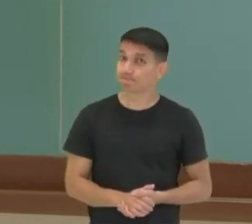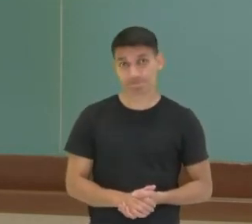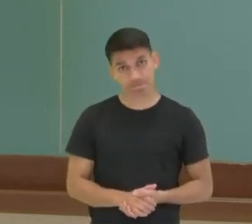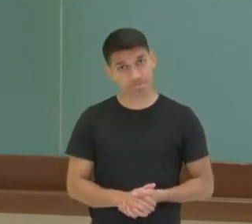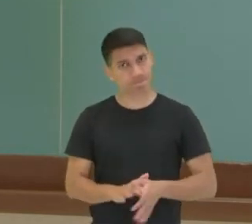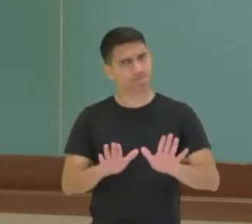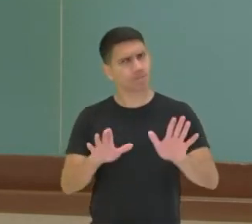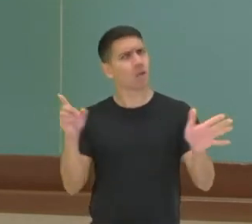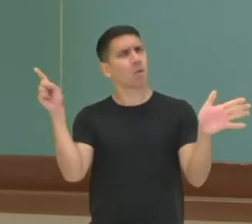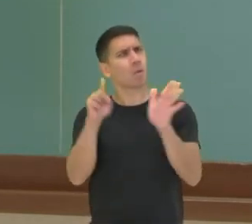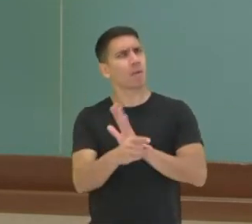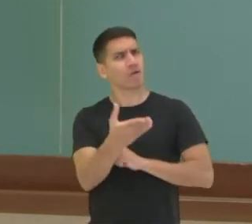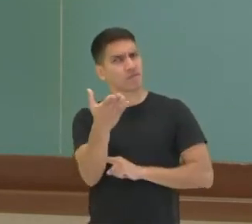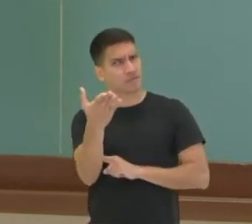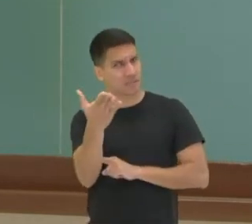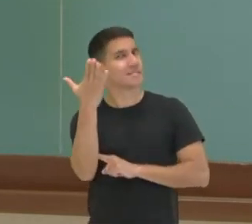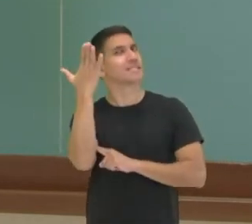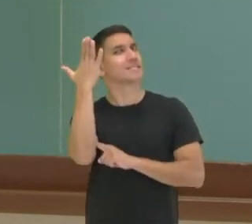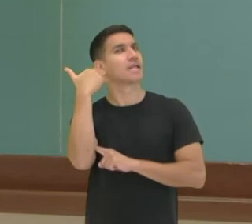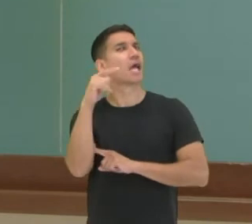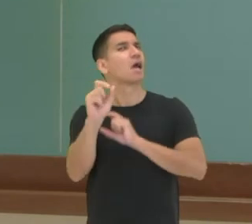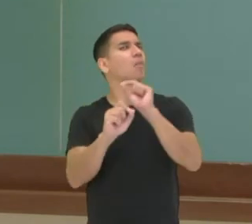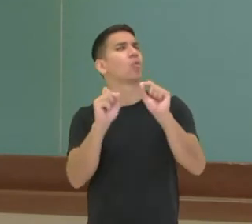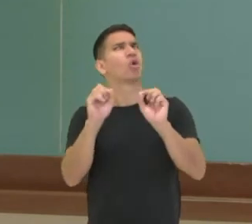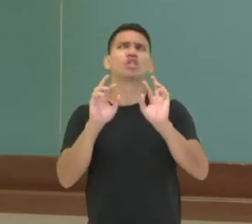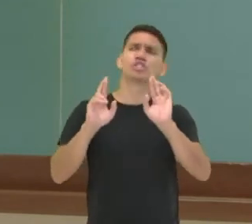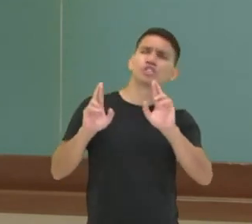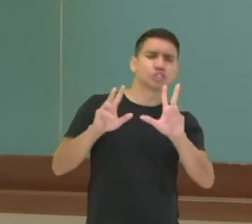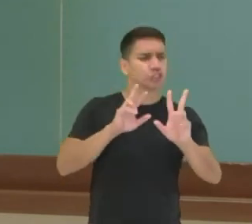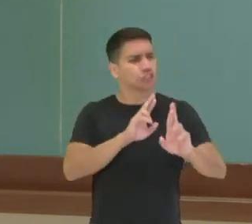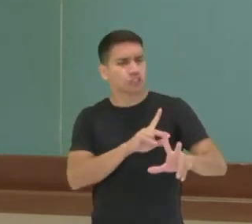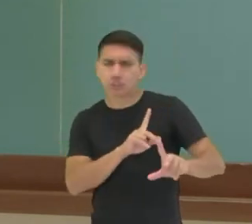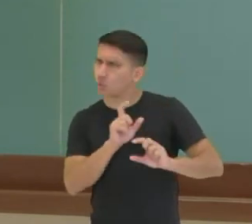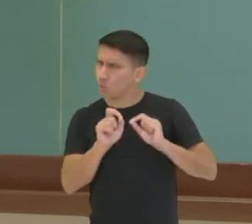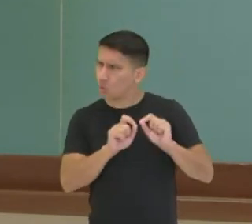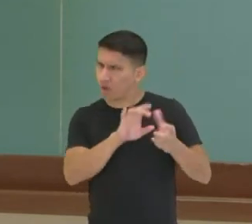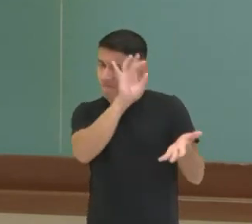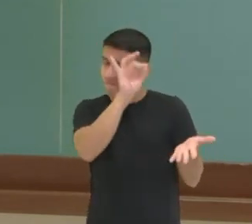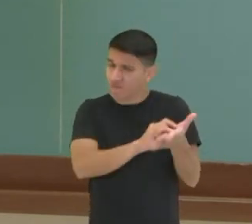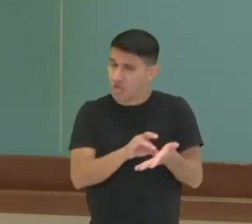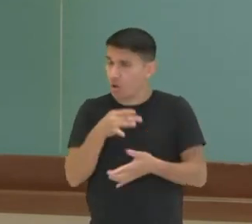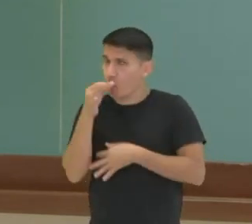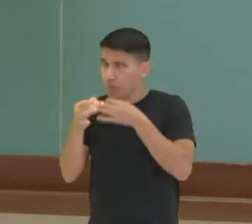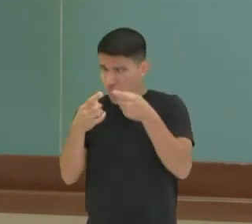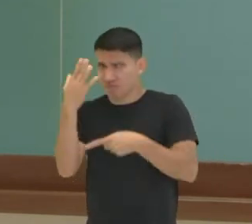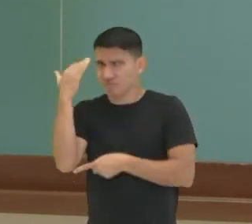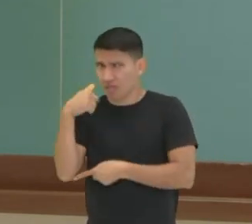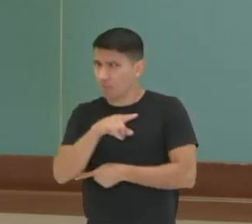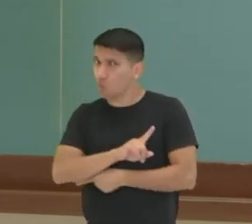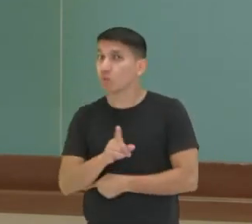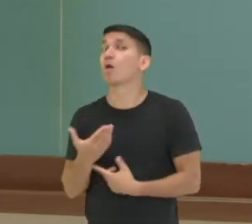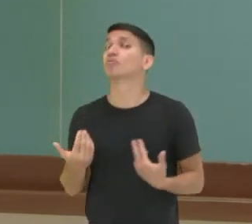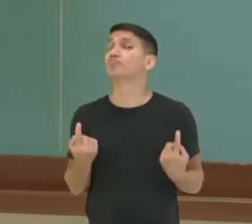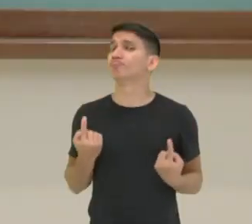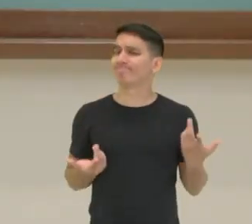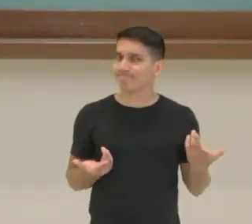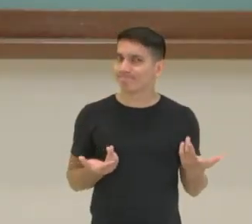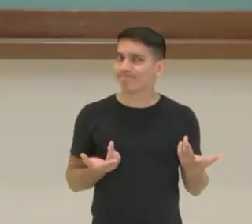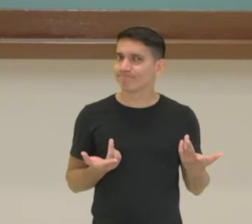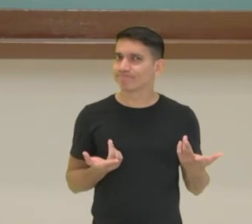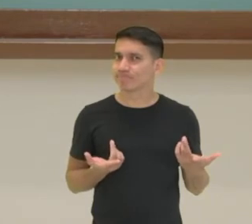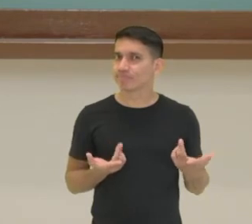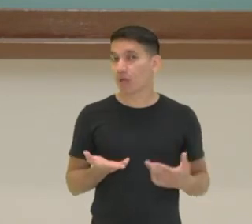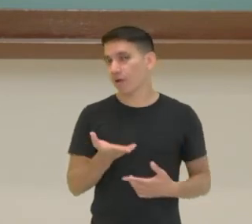Agora, eu quero saber se vocês sabem, né, a diferença, então, de fato e opinião. Você sabe ou você não sabe? Então, quero que você